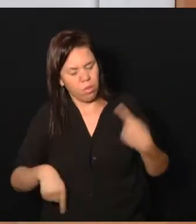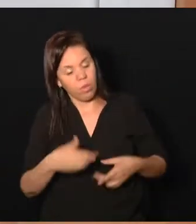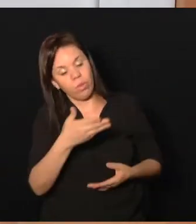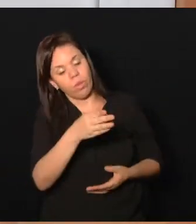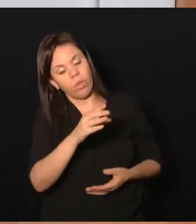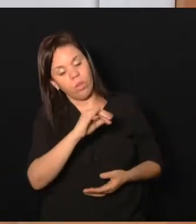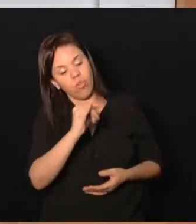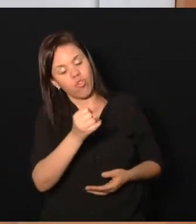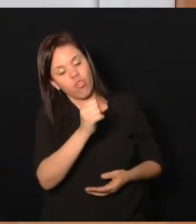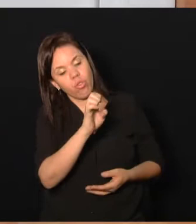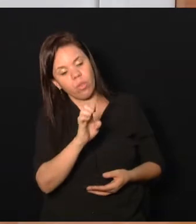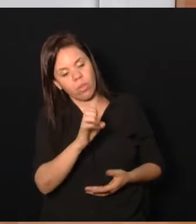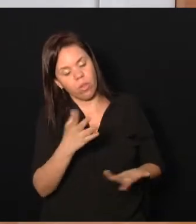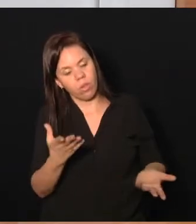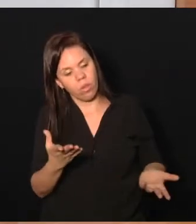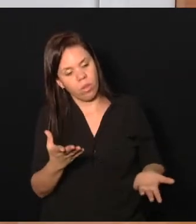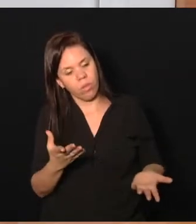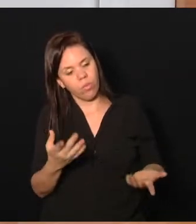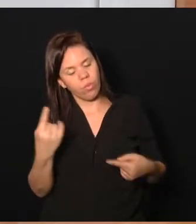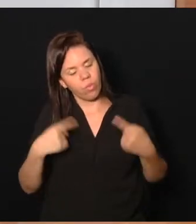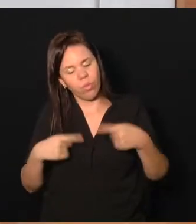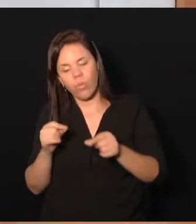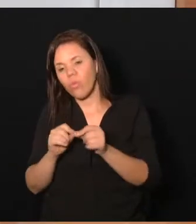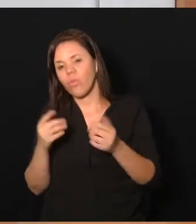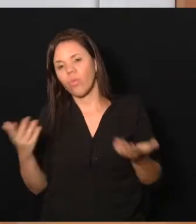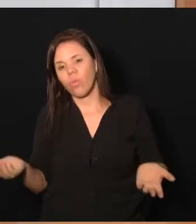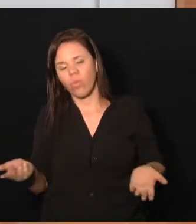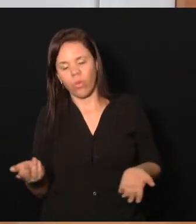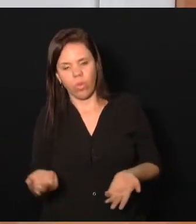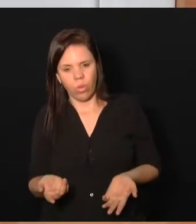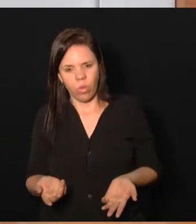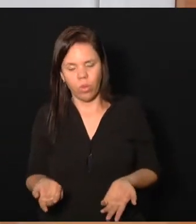Legislação e Registro do Conselho, fica uma discussão de